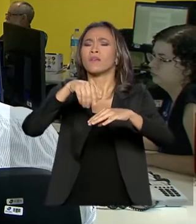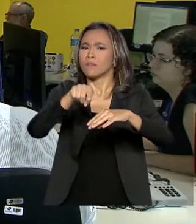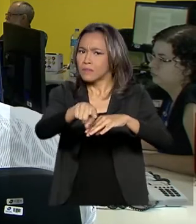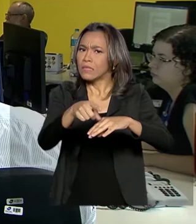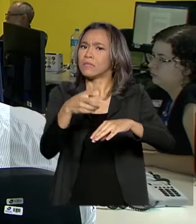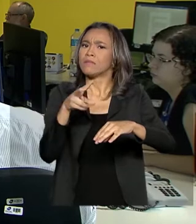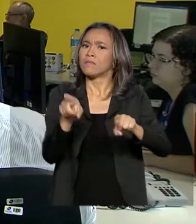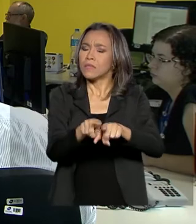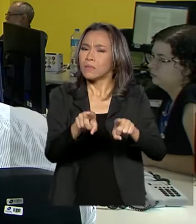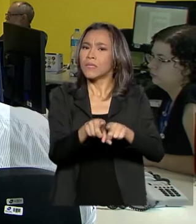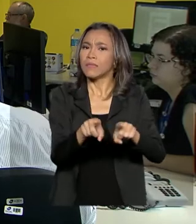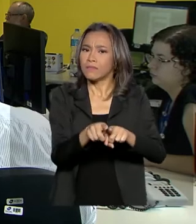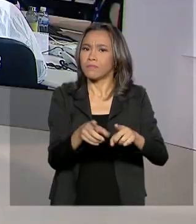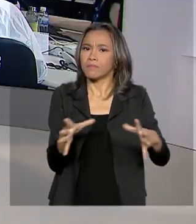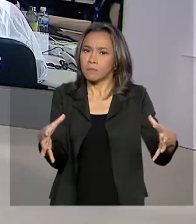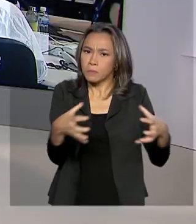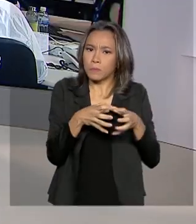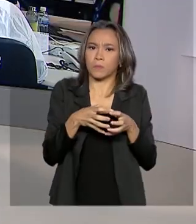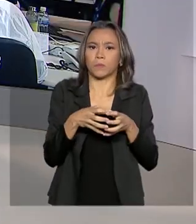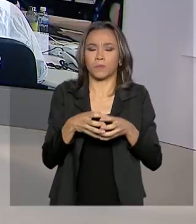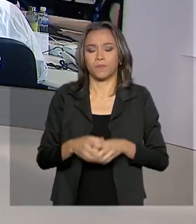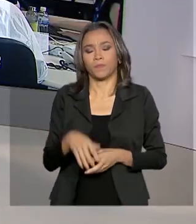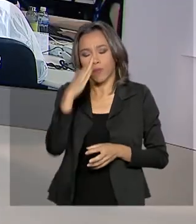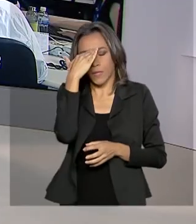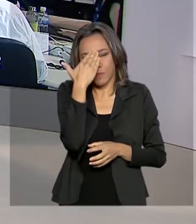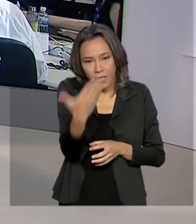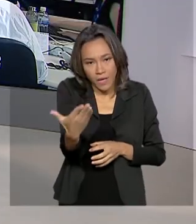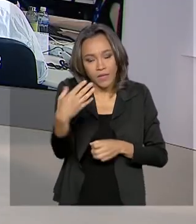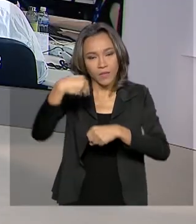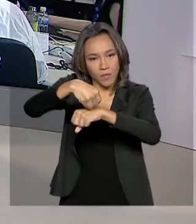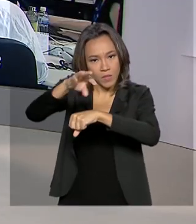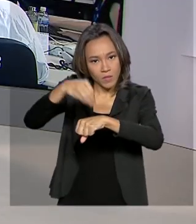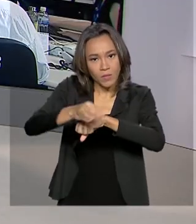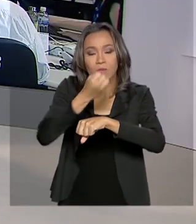matriz energética brasileira. Renata. Obrigada pelas informações, Tiago. Bom trabalho para você.